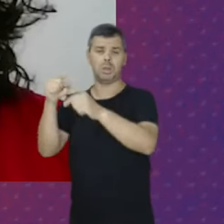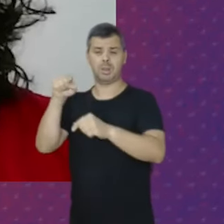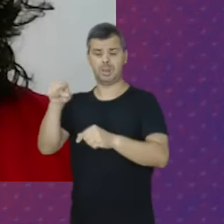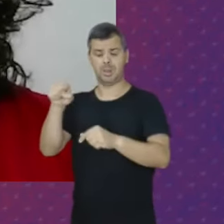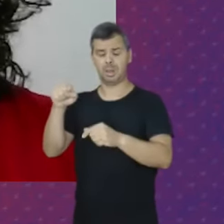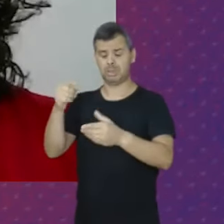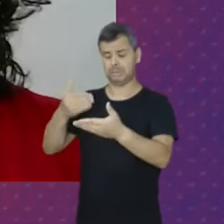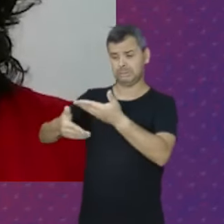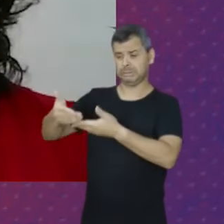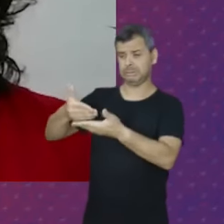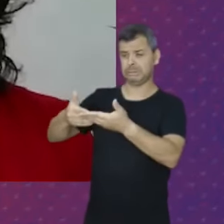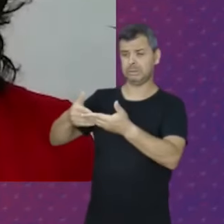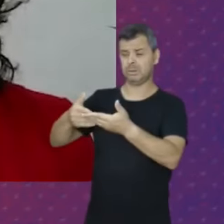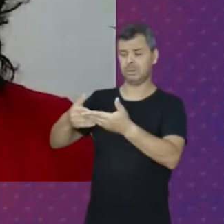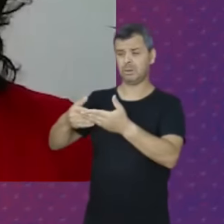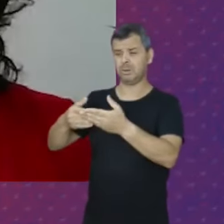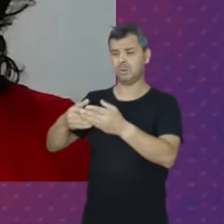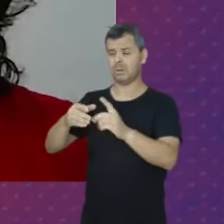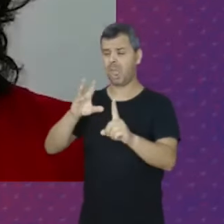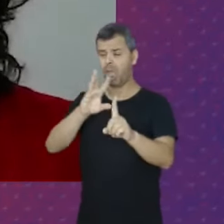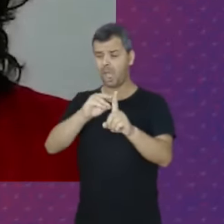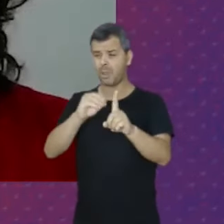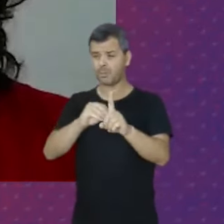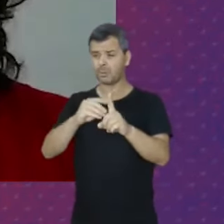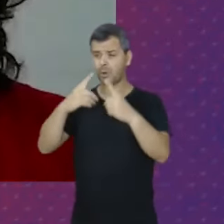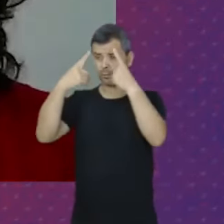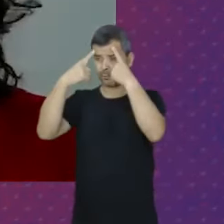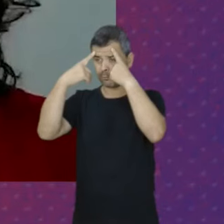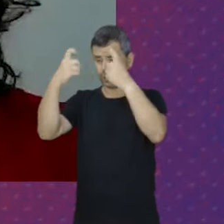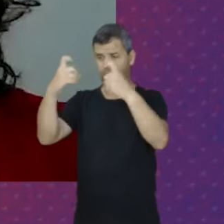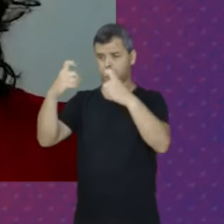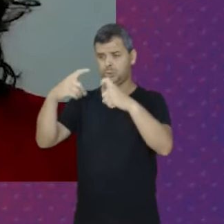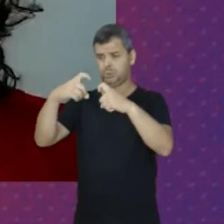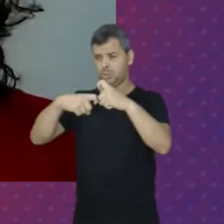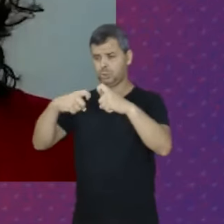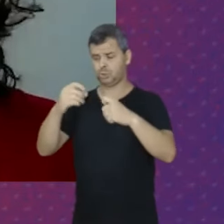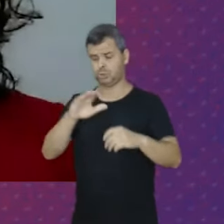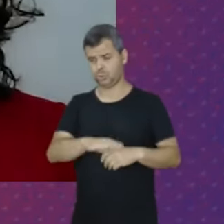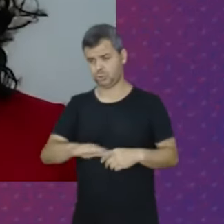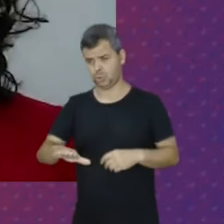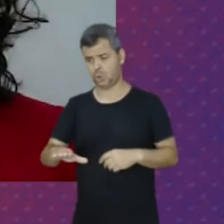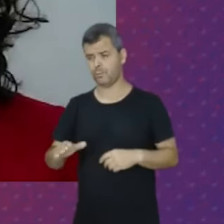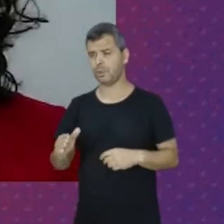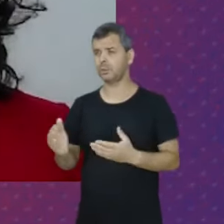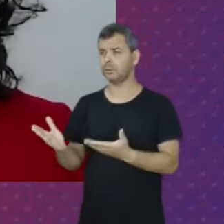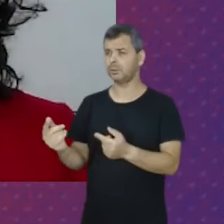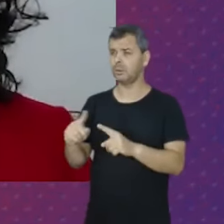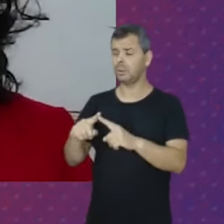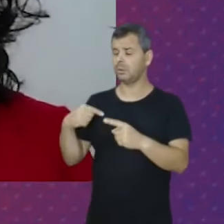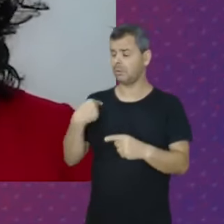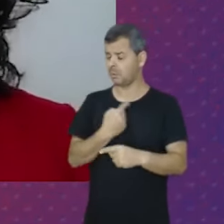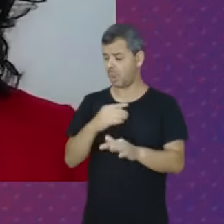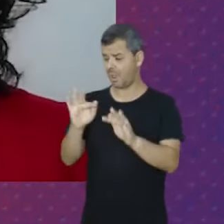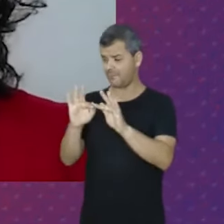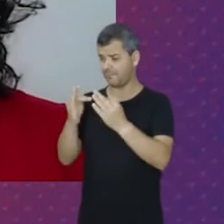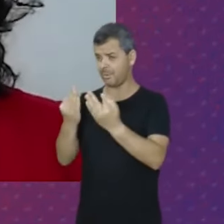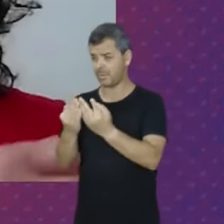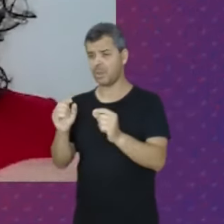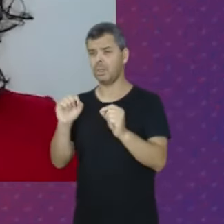nessas envolvidas em situações de abuso sexual contra crianças e adolescentes. Então, se a gente imaginar uma situação numa